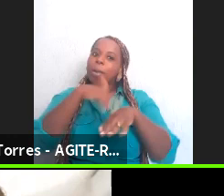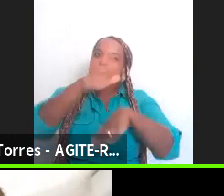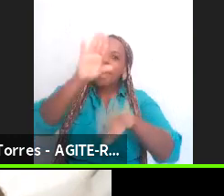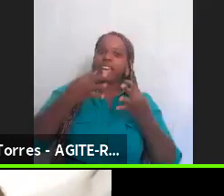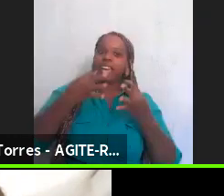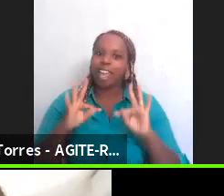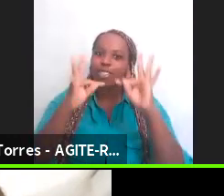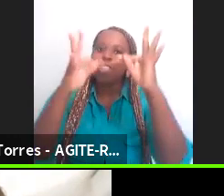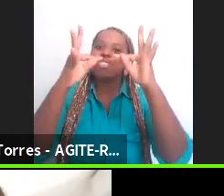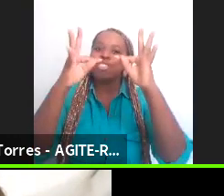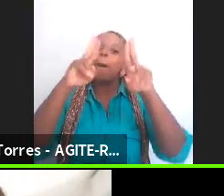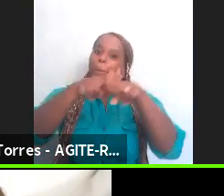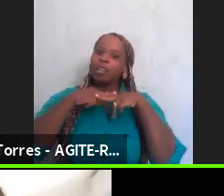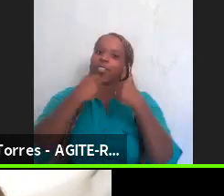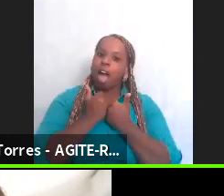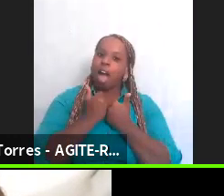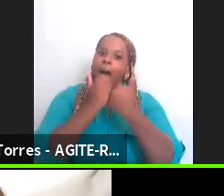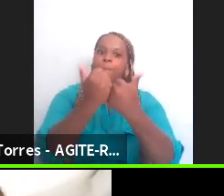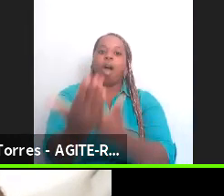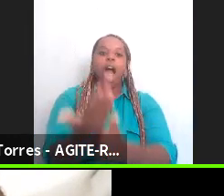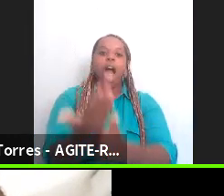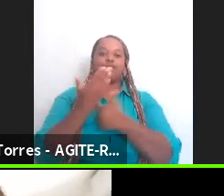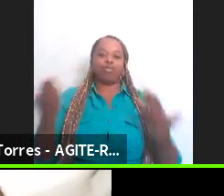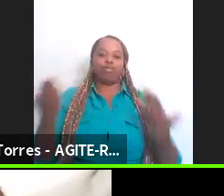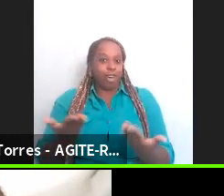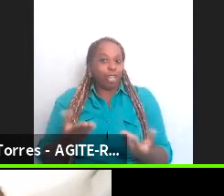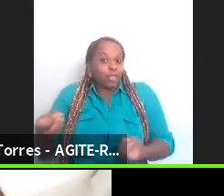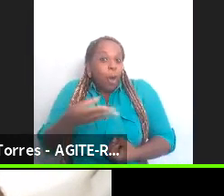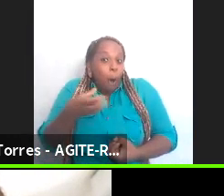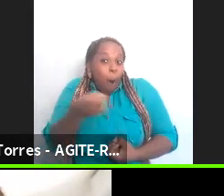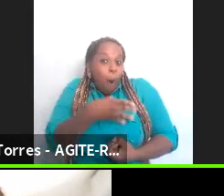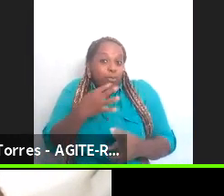ajudando muito. Eu recomendo que todos se mantenham atualizados